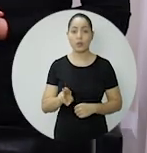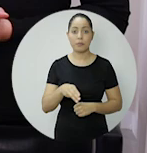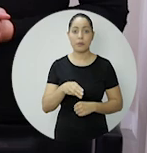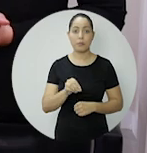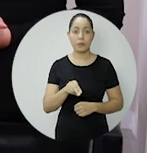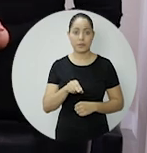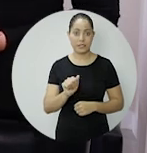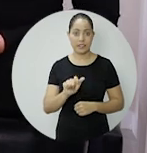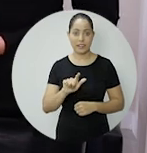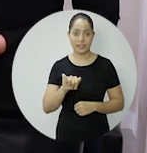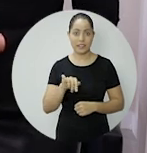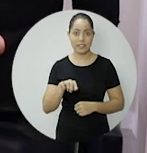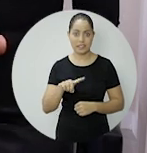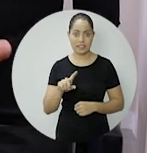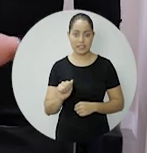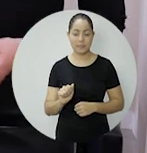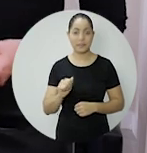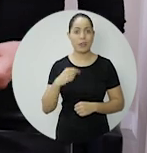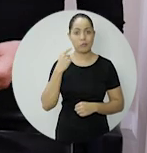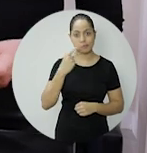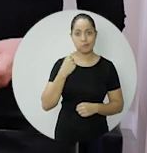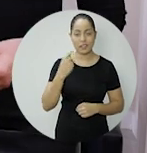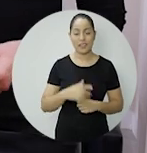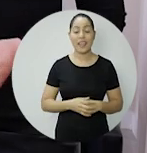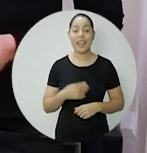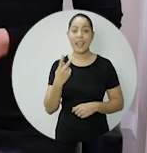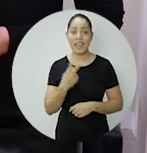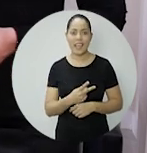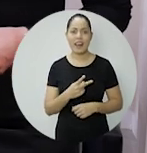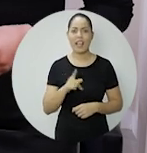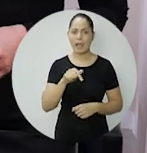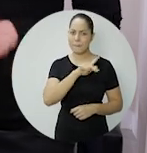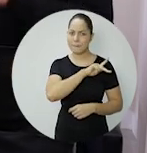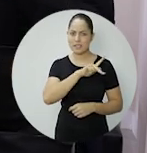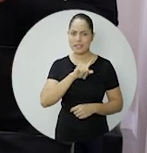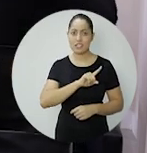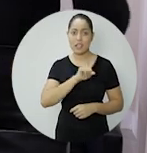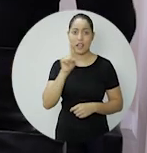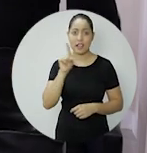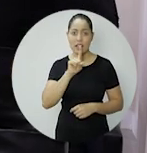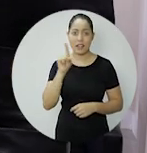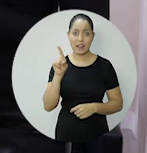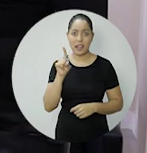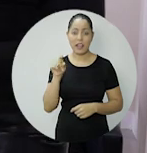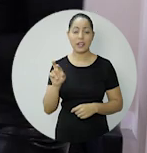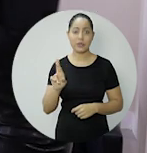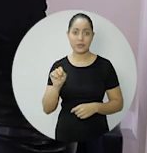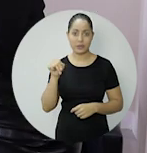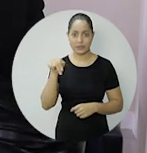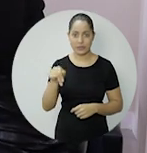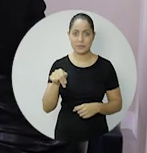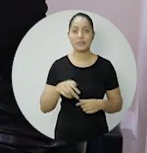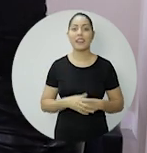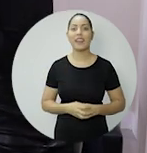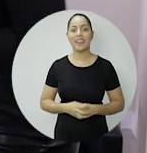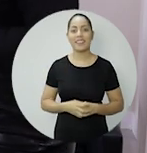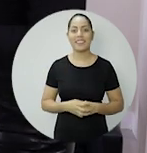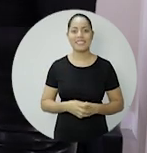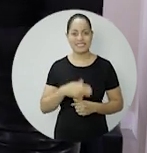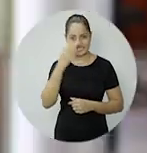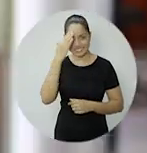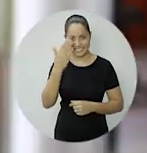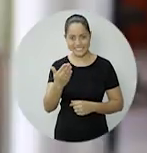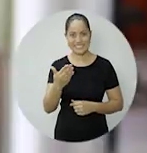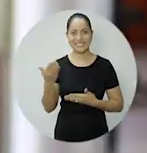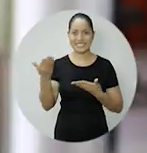doutora Monalisa Dantas, ela que é presidente da Caixa de Assistência dos Advogados lá do Rio Grande do Norte. Muito obrigada por participar